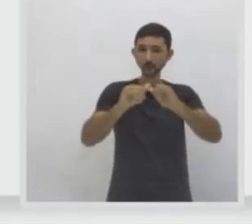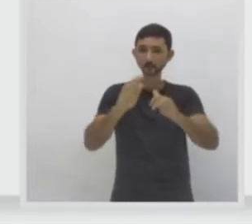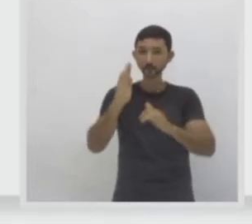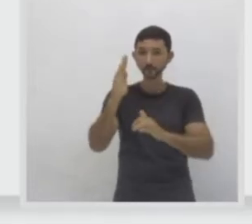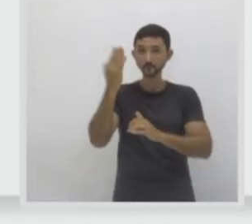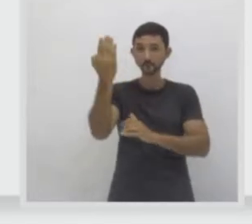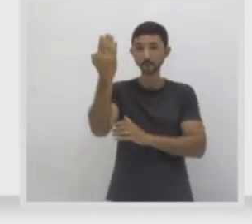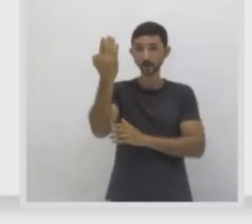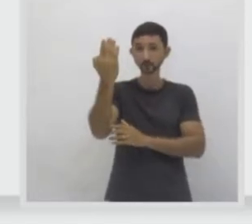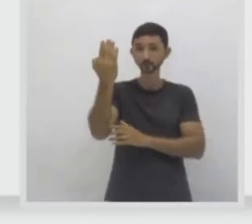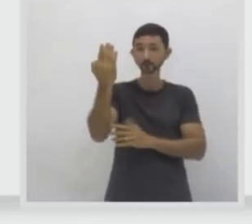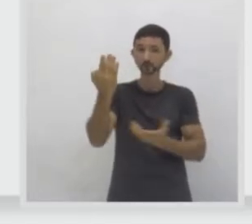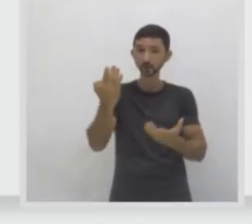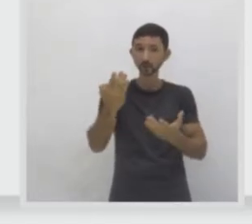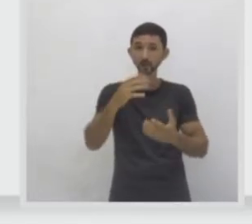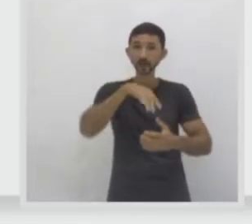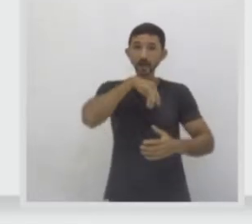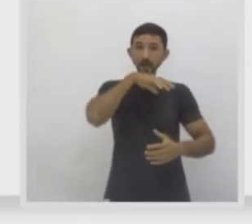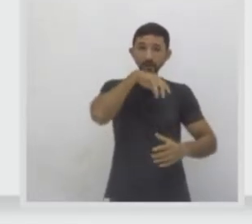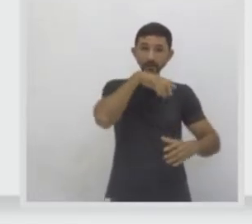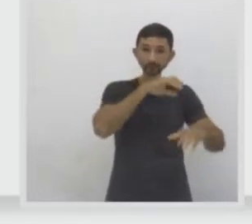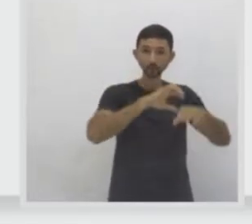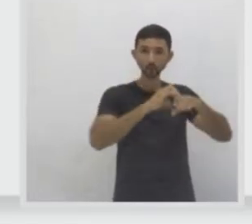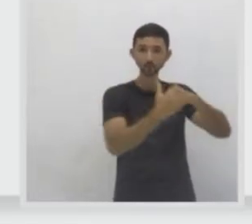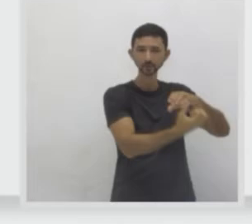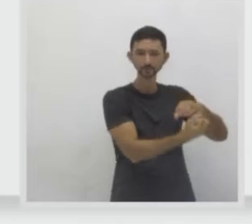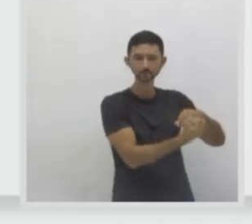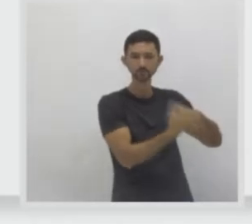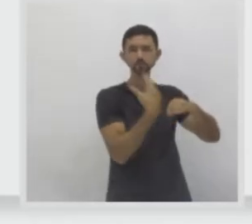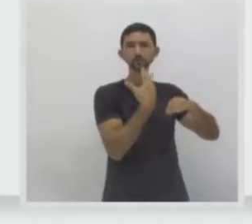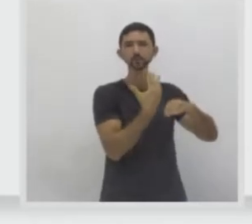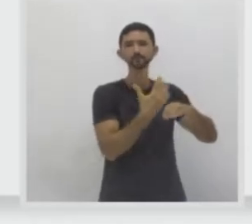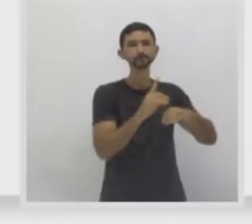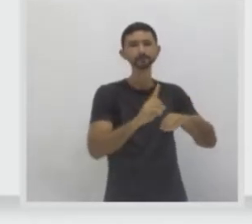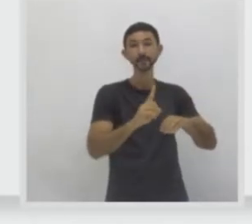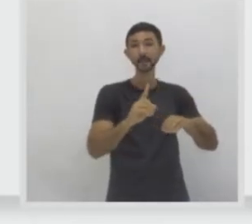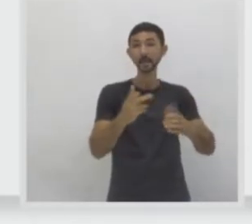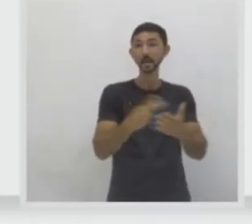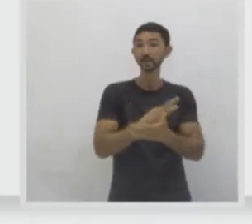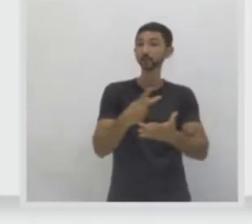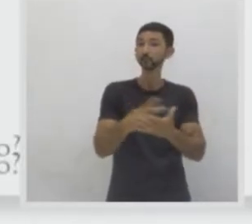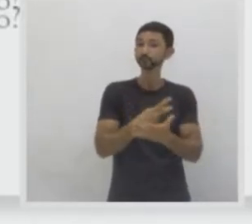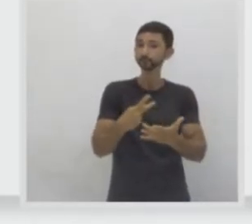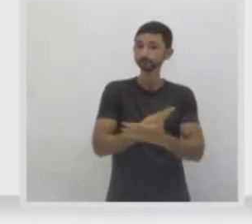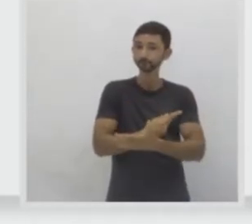falsas que os animais poderiam transmitir o vírus.